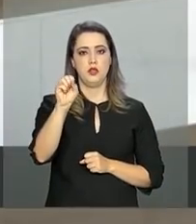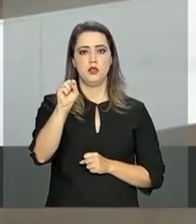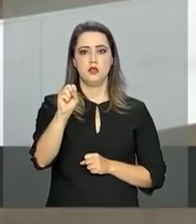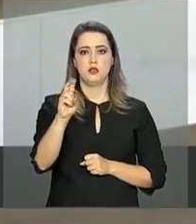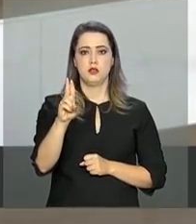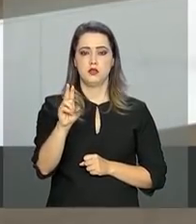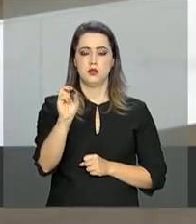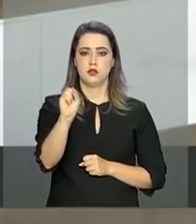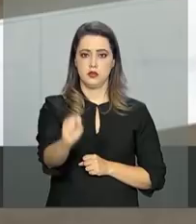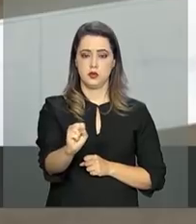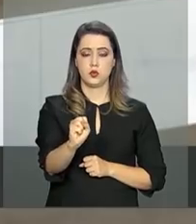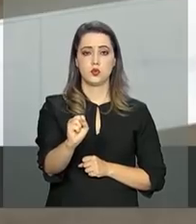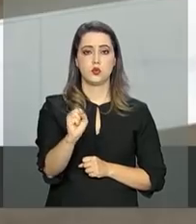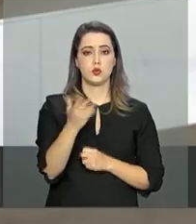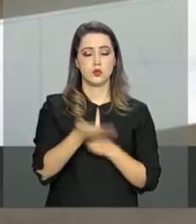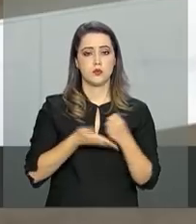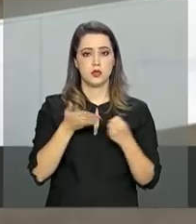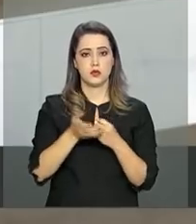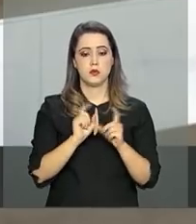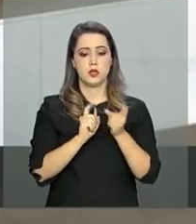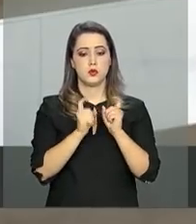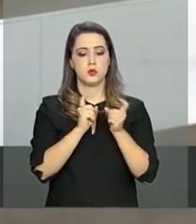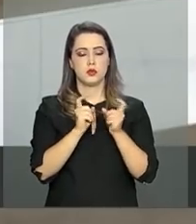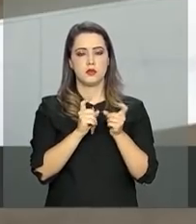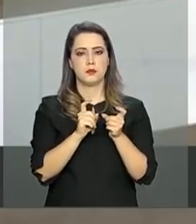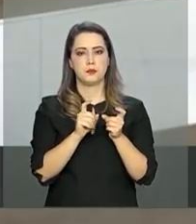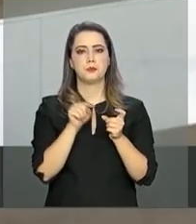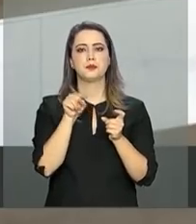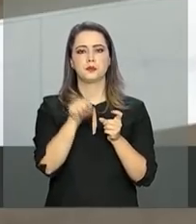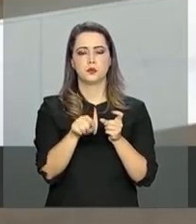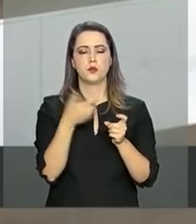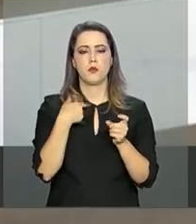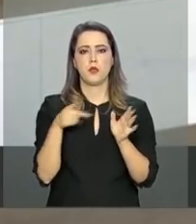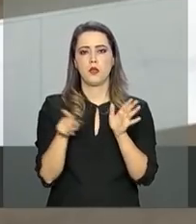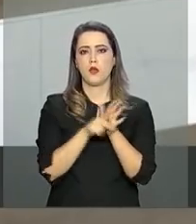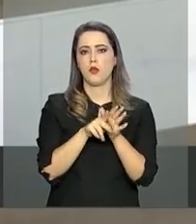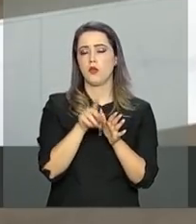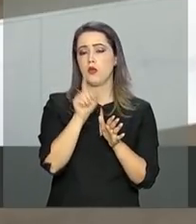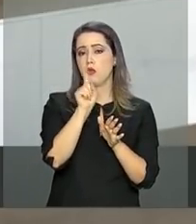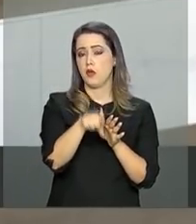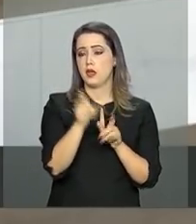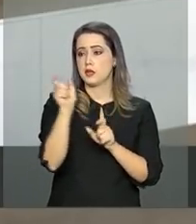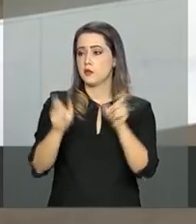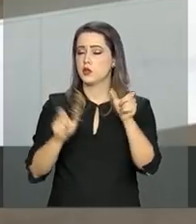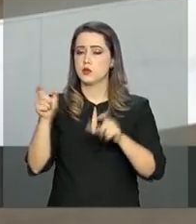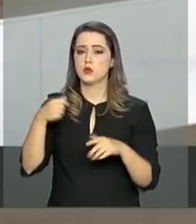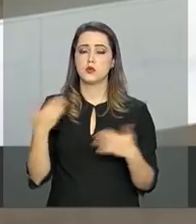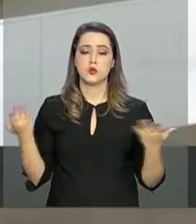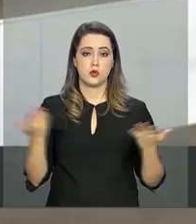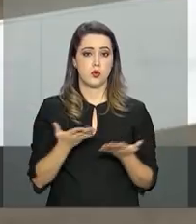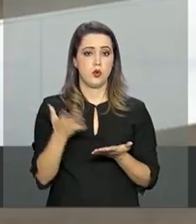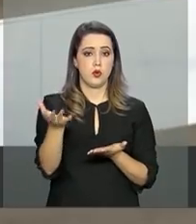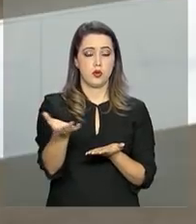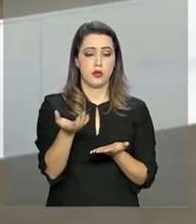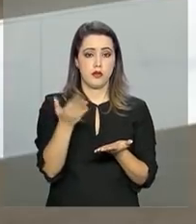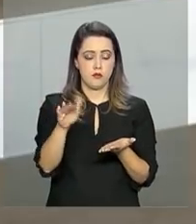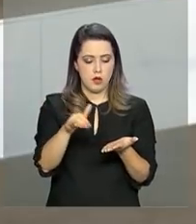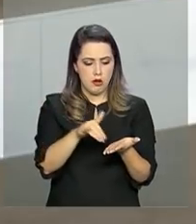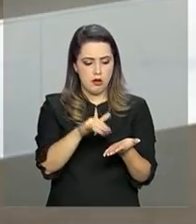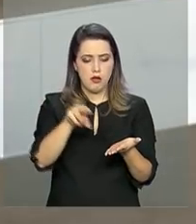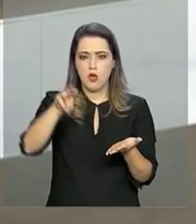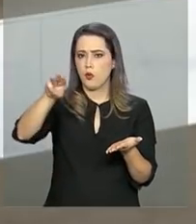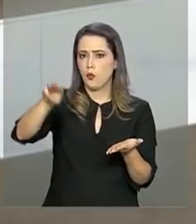básica disponível para gestores do sistema único de saúde o sus os pacientes passam a receber notificações